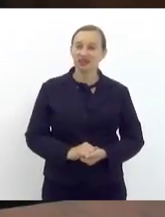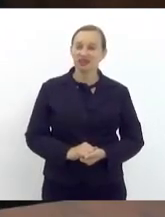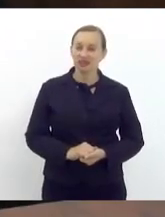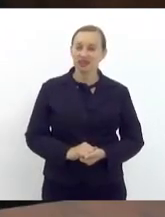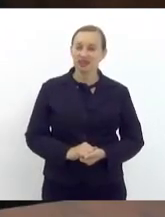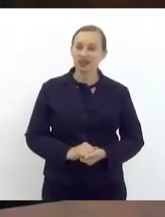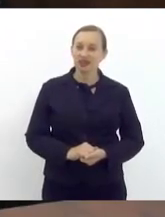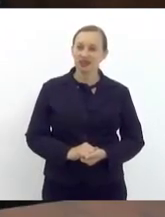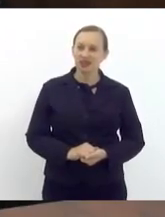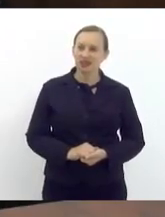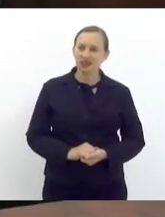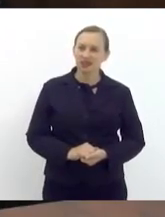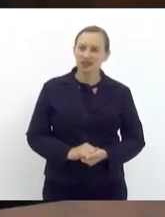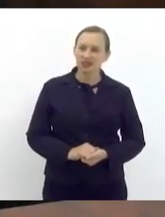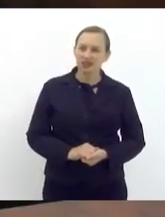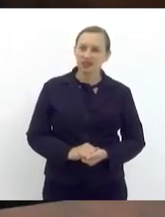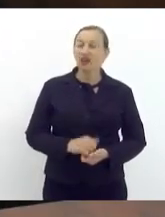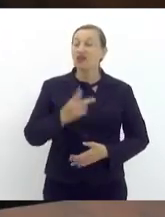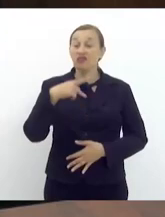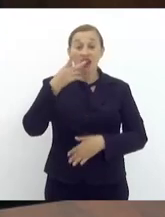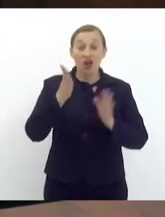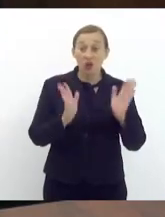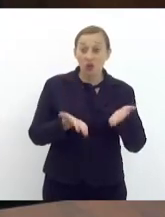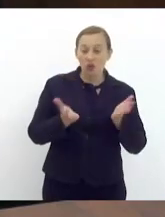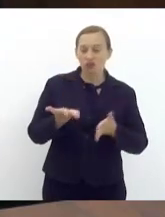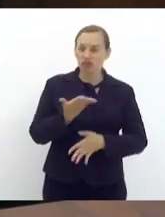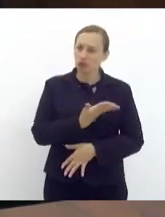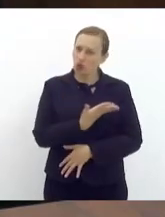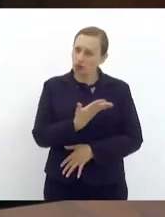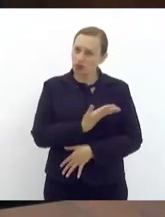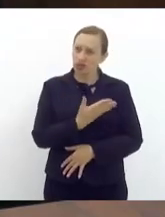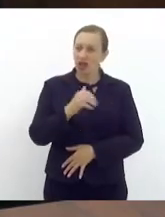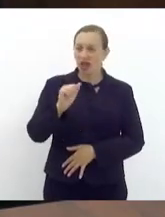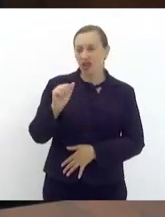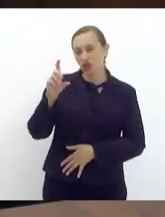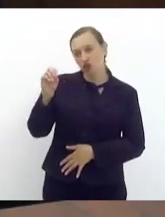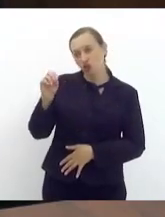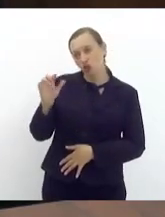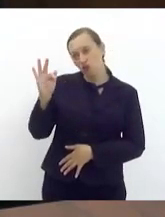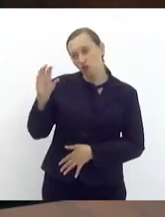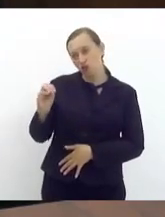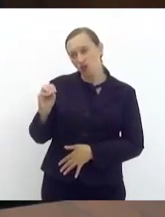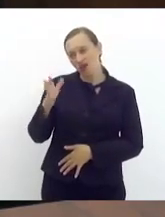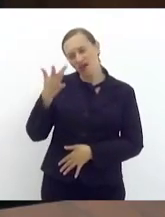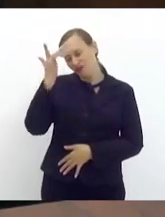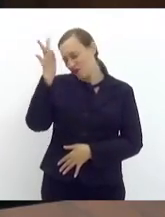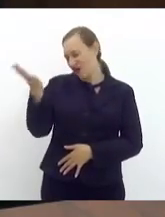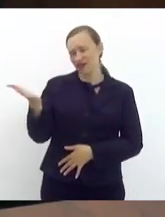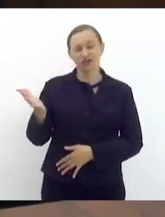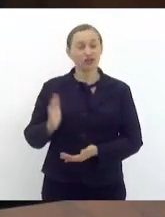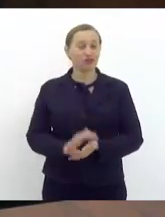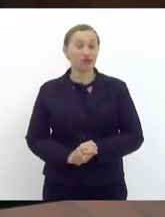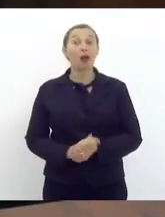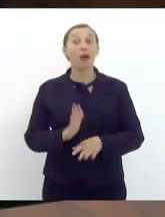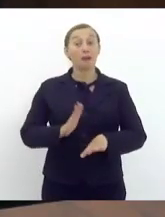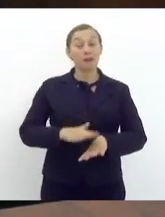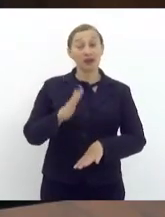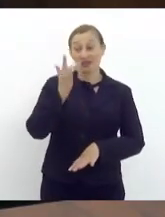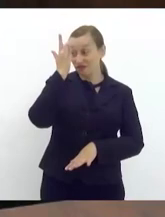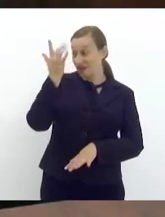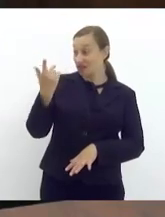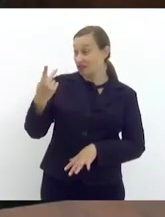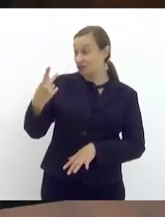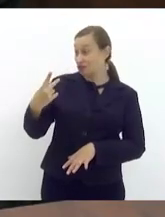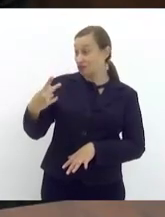pares. Falar hoje de um amigo, Adolfo Conder, é muito fácil. Mas é mais fácil ainda falar da sua